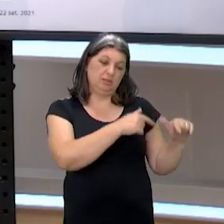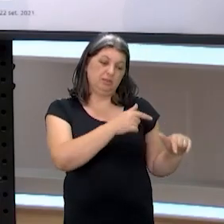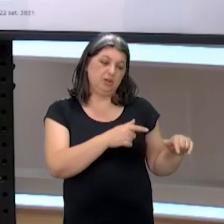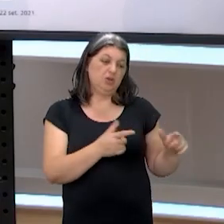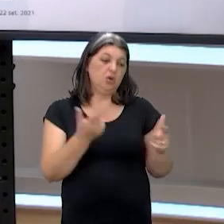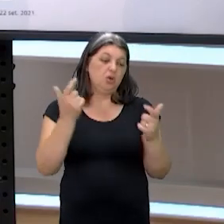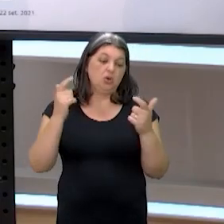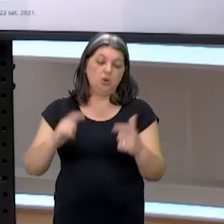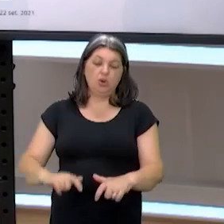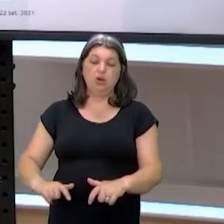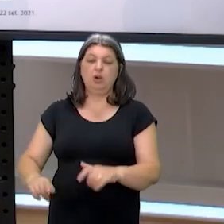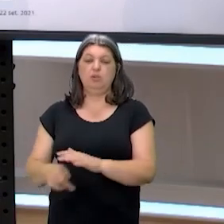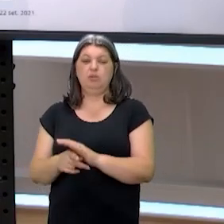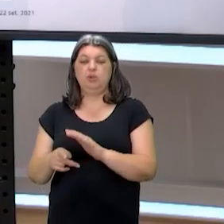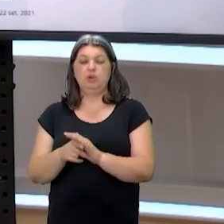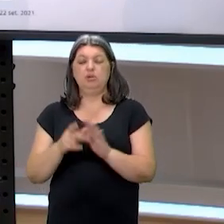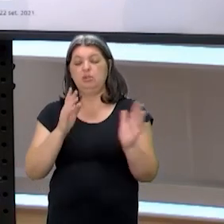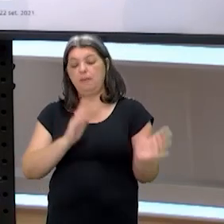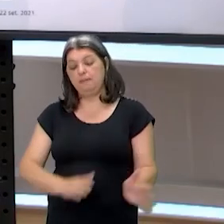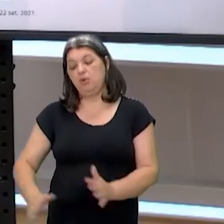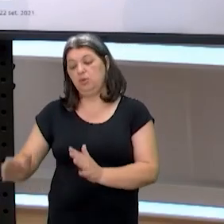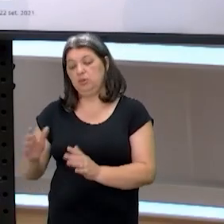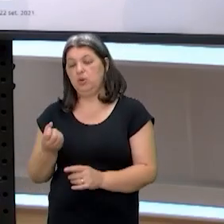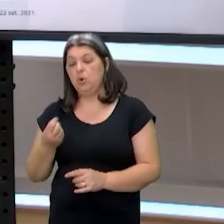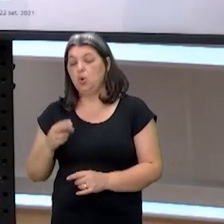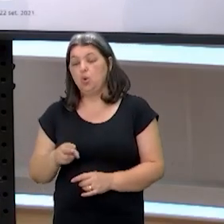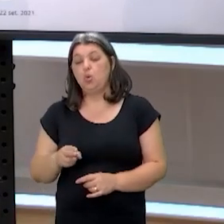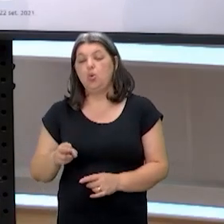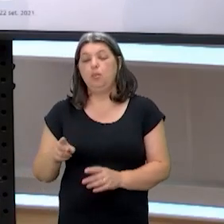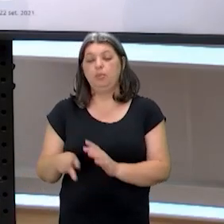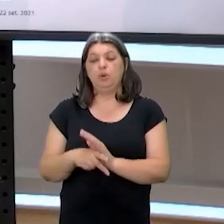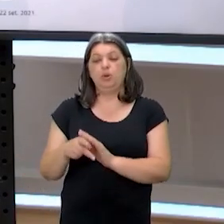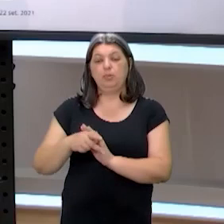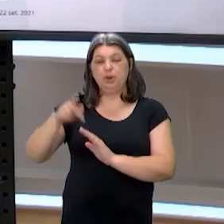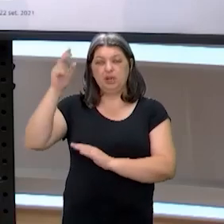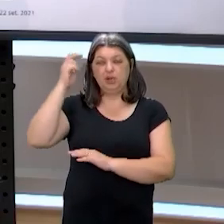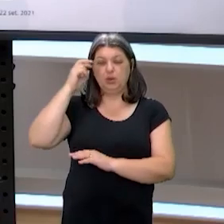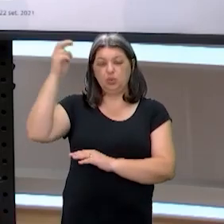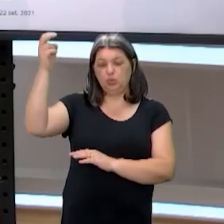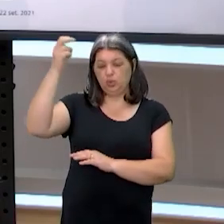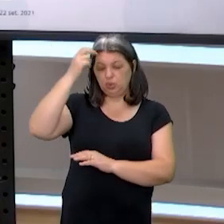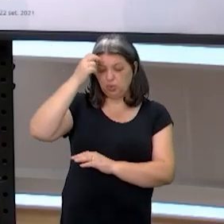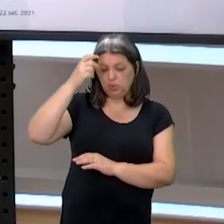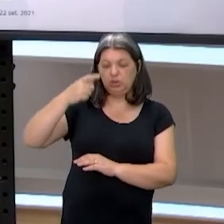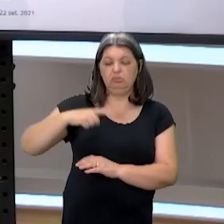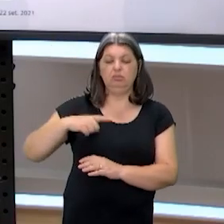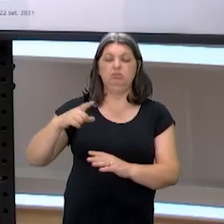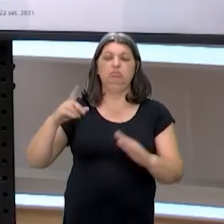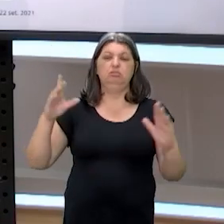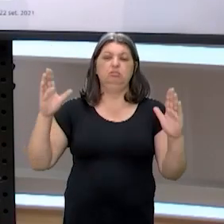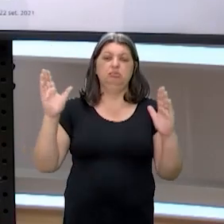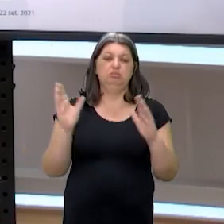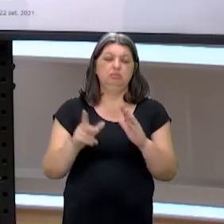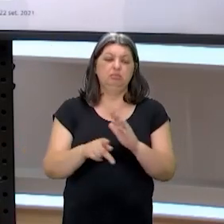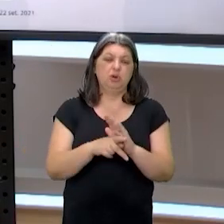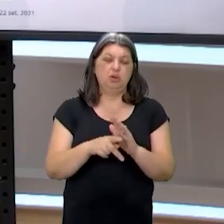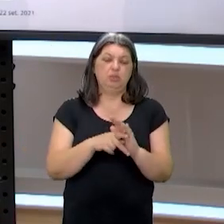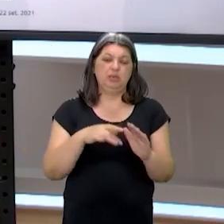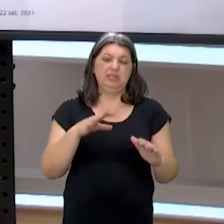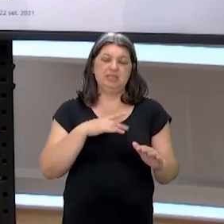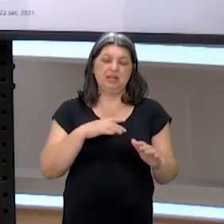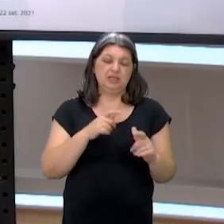produtivo ou o local da cultura. As cidades crescem, as cidades incham, porque são elas que têm